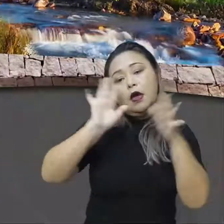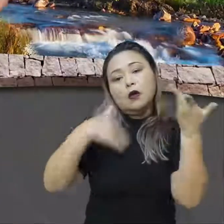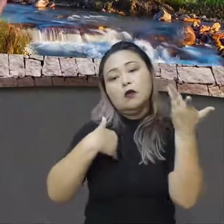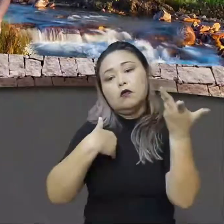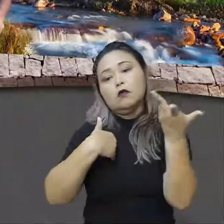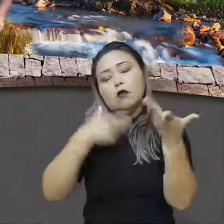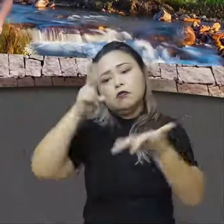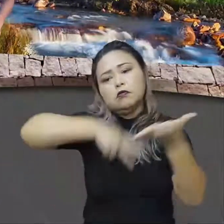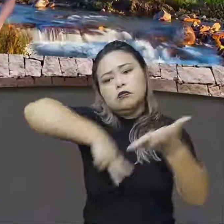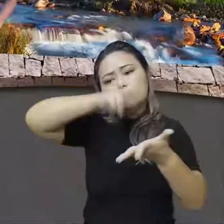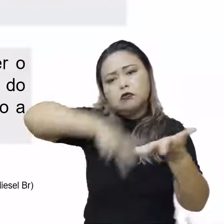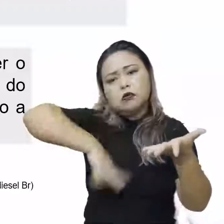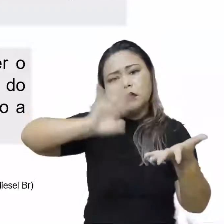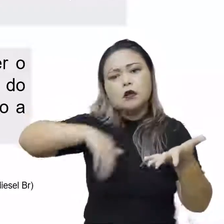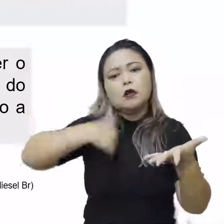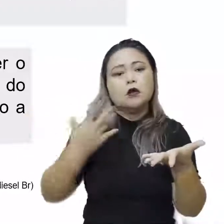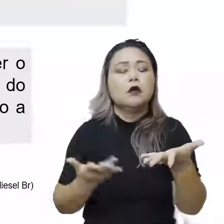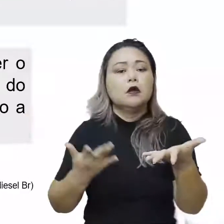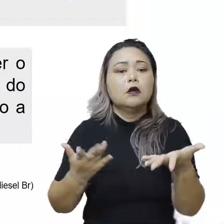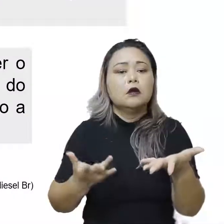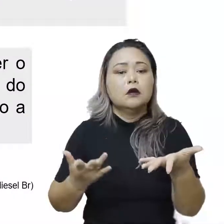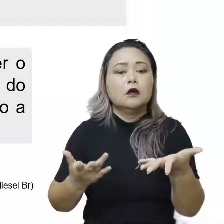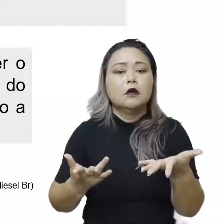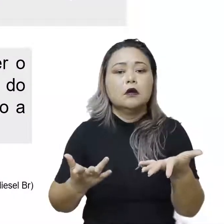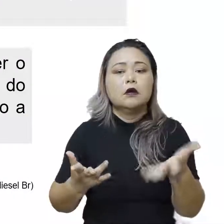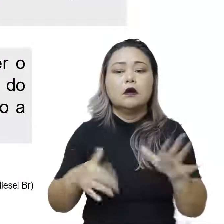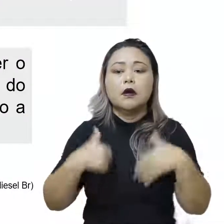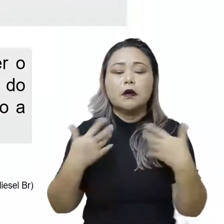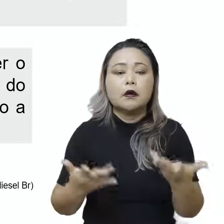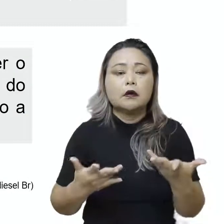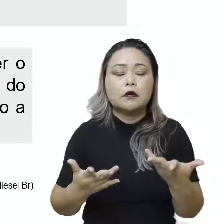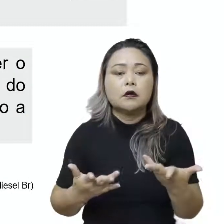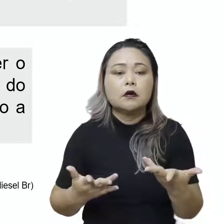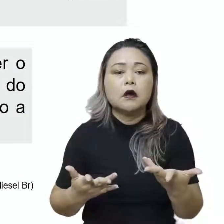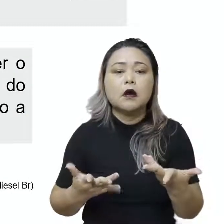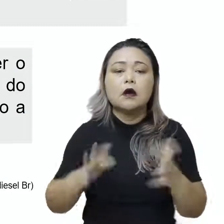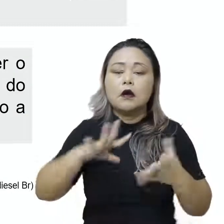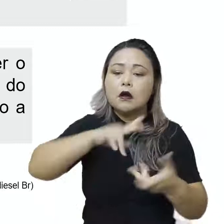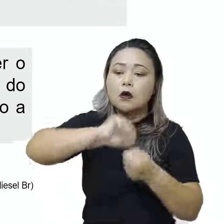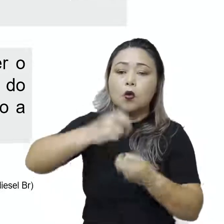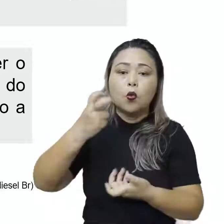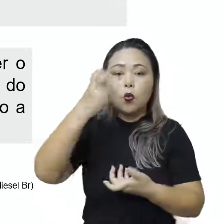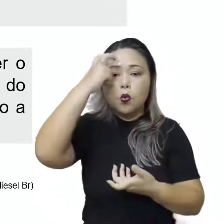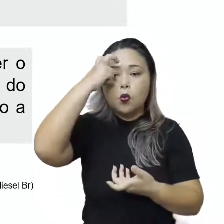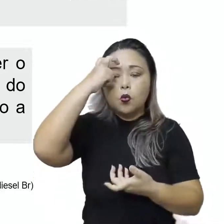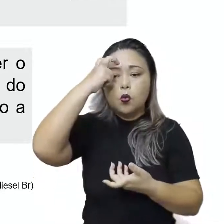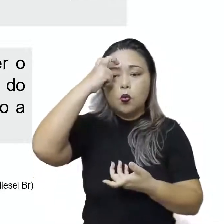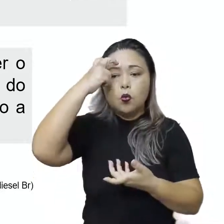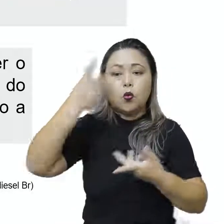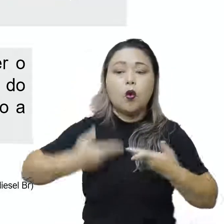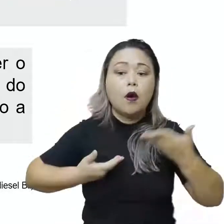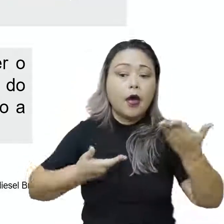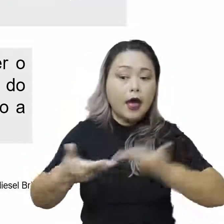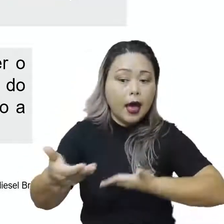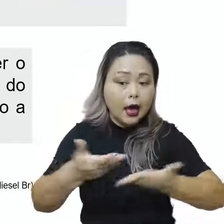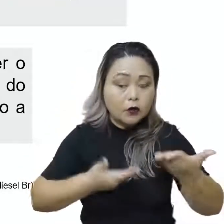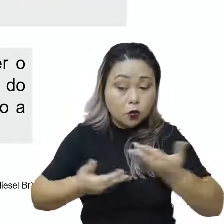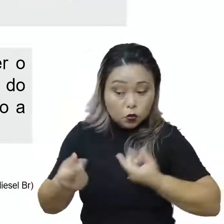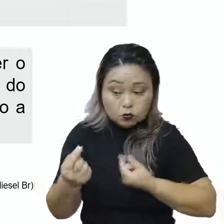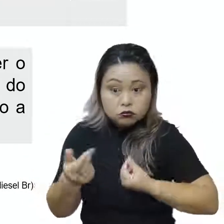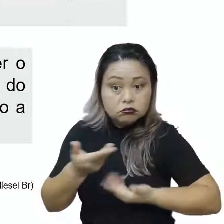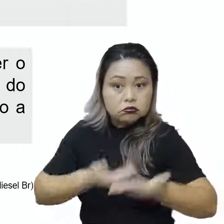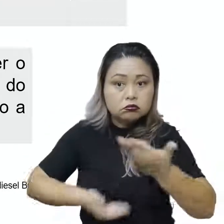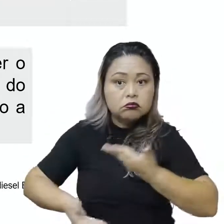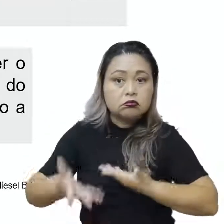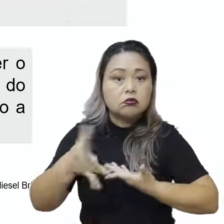seguir mais essa leitura aí. Vamos lá. A globalização cultural e de mercados